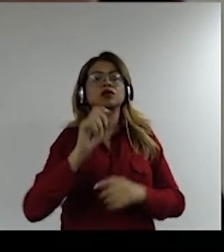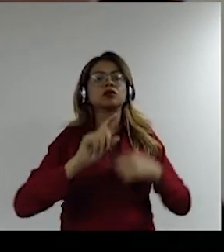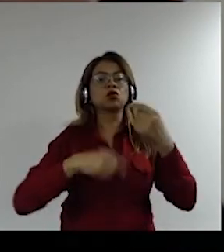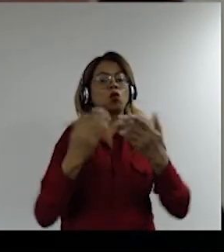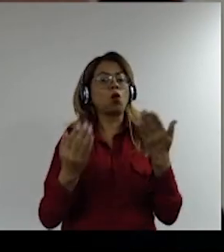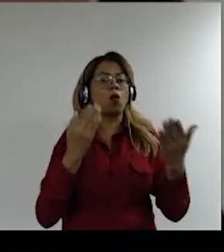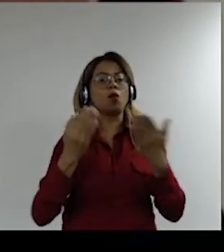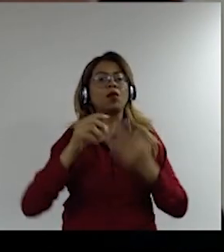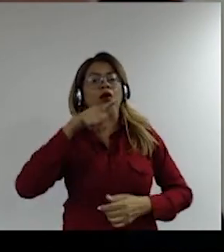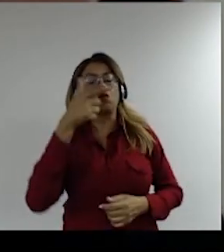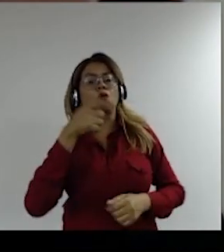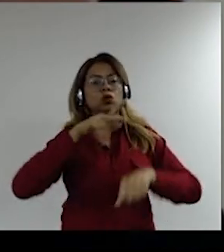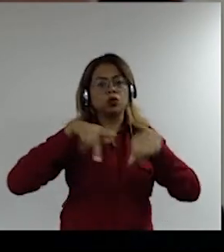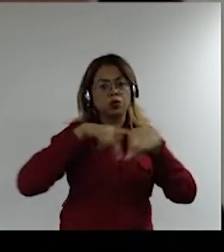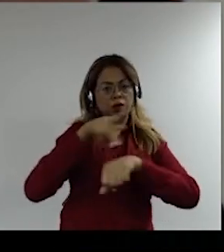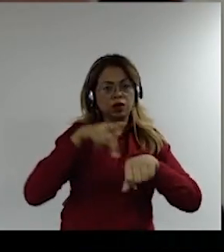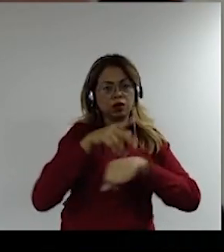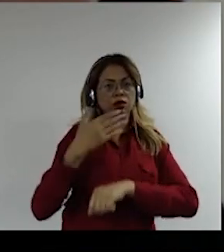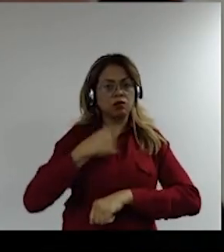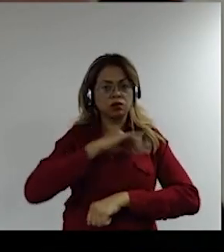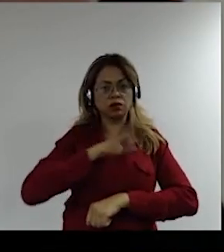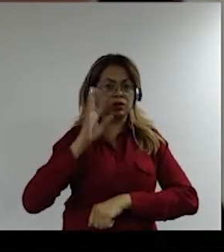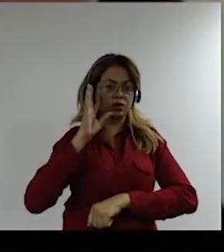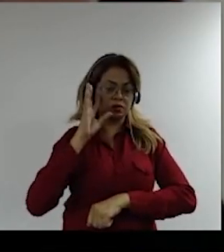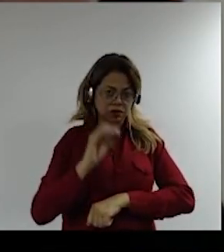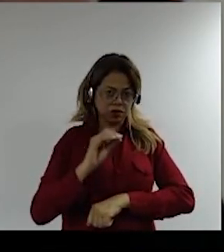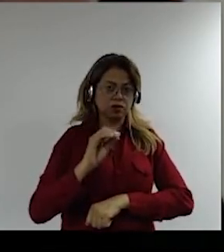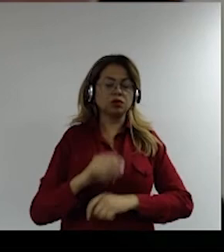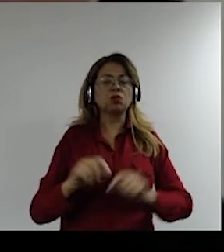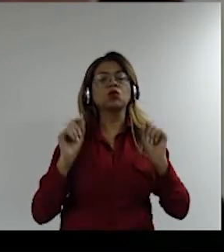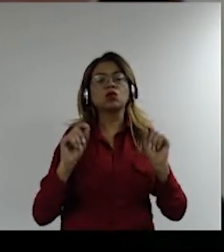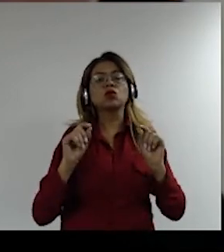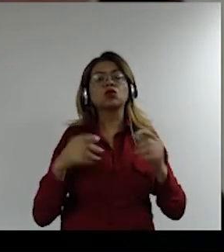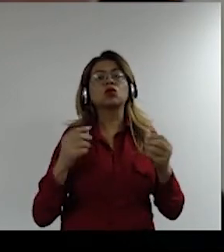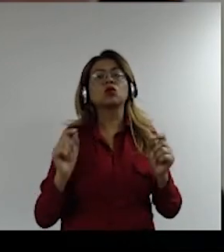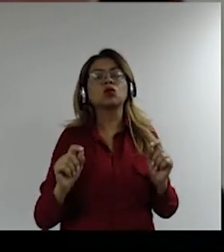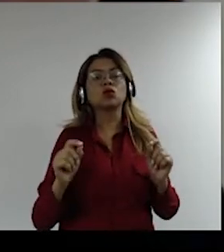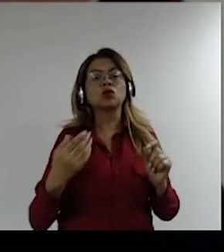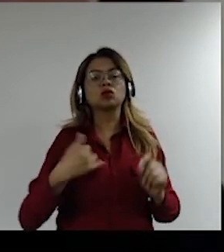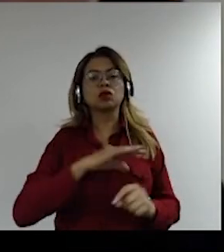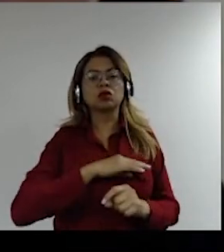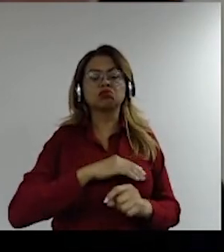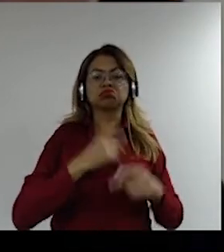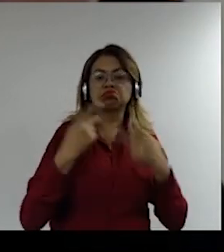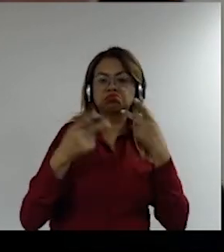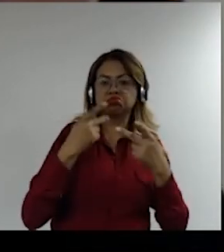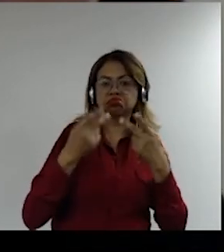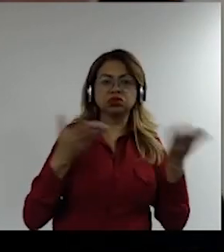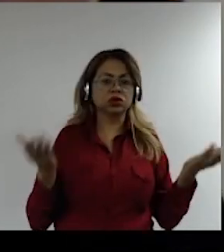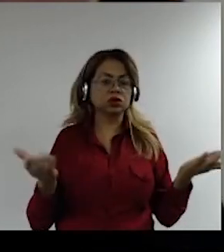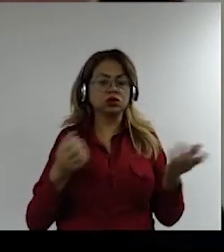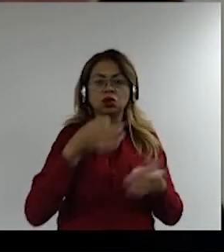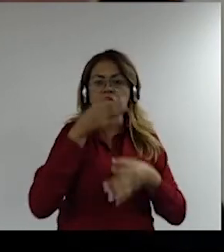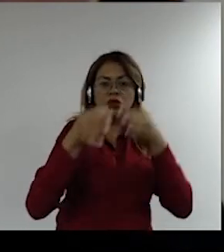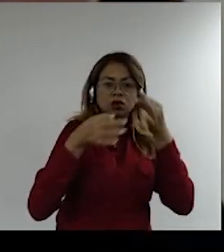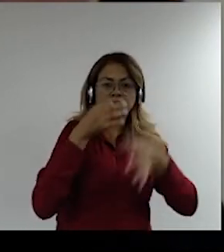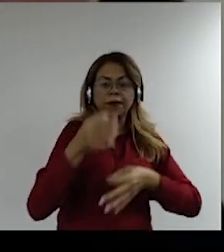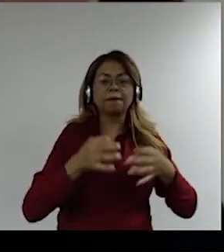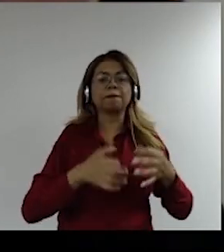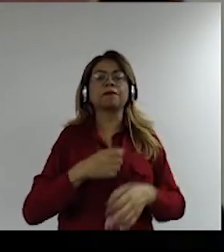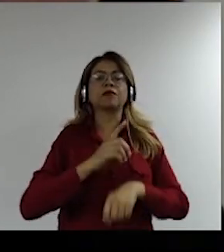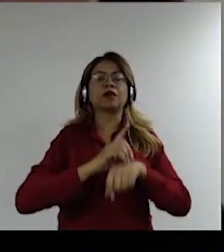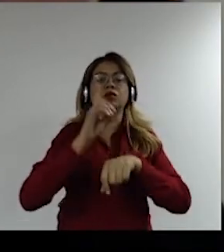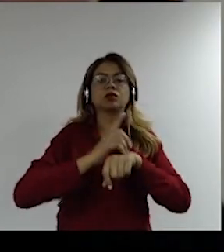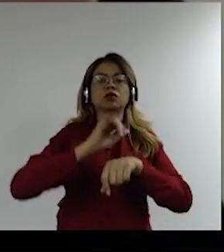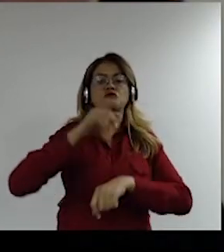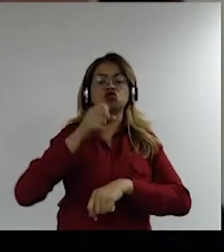países, nós percebemos que, aí um pouco, não comentando de forma contrária o que disse o Dr. João Batista